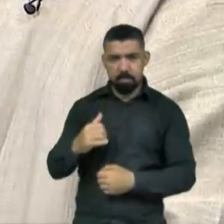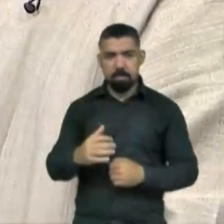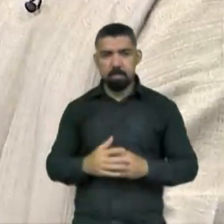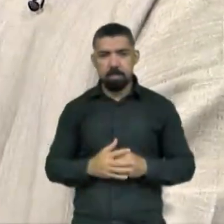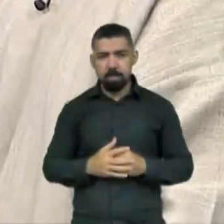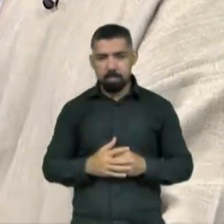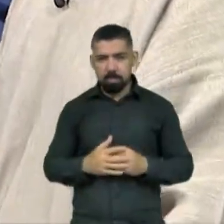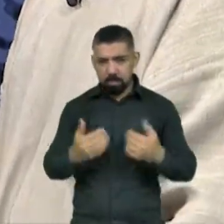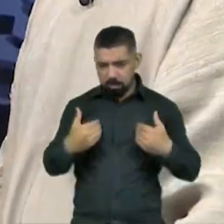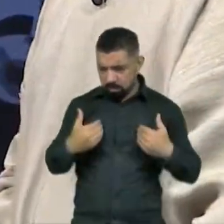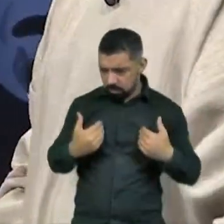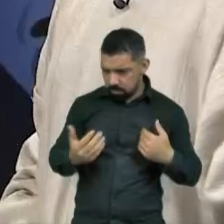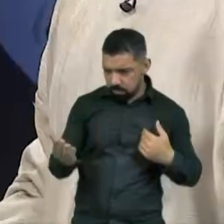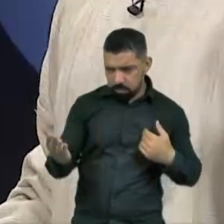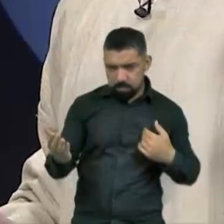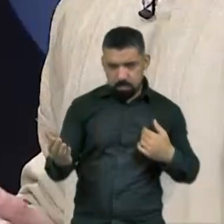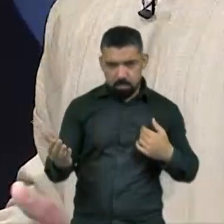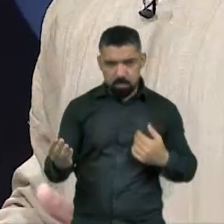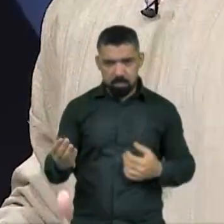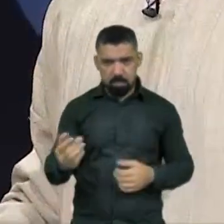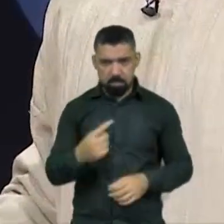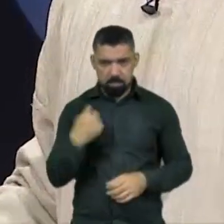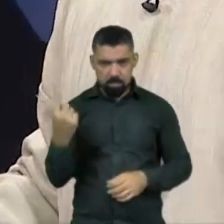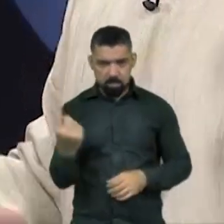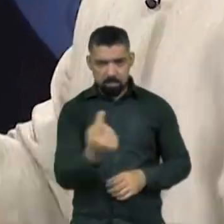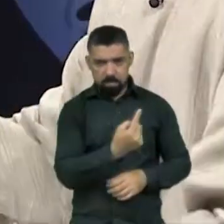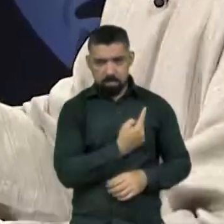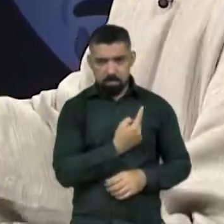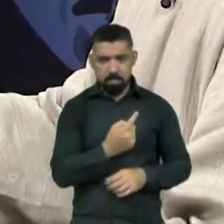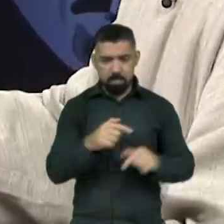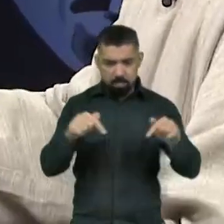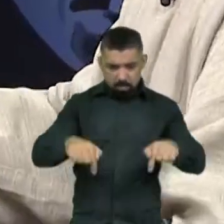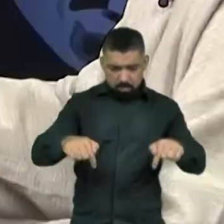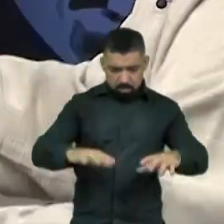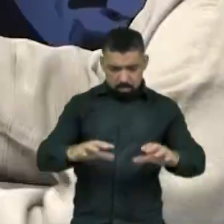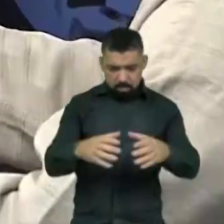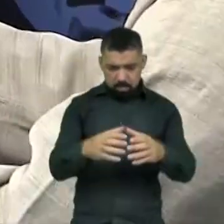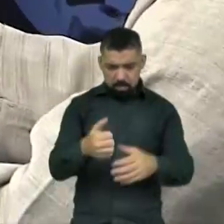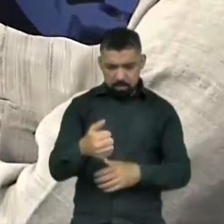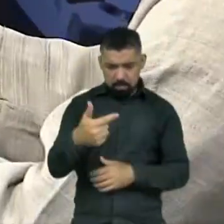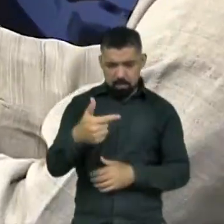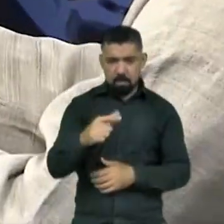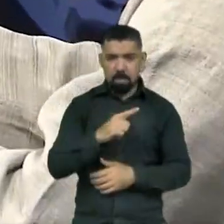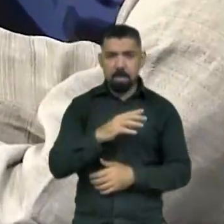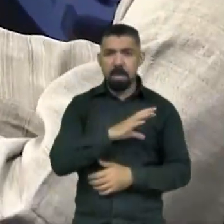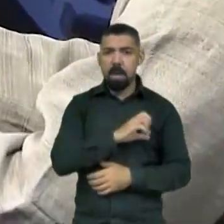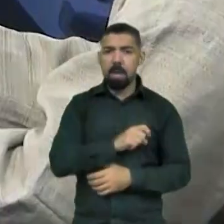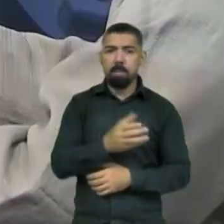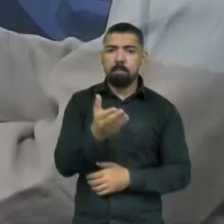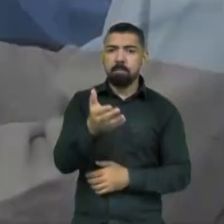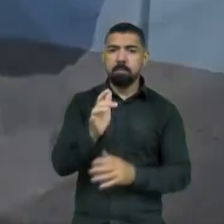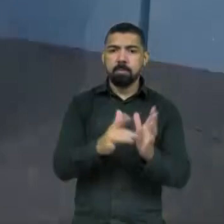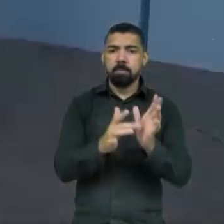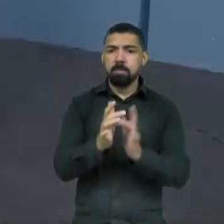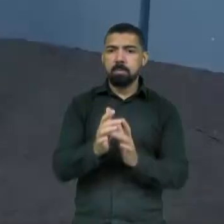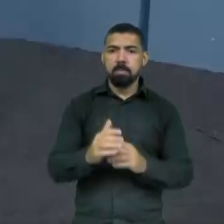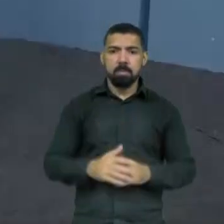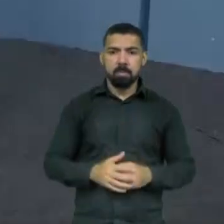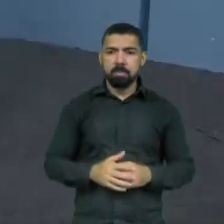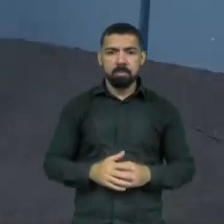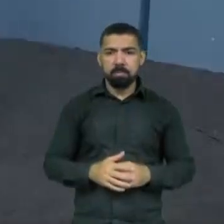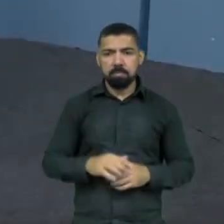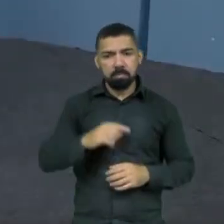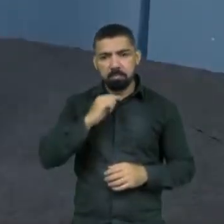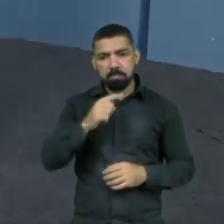Nós? Um dos nossos. Aqui, onde há somente amor por ti. Aqui não pode estar o fé